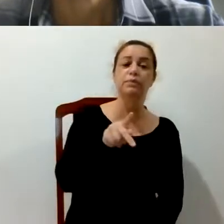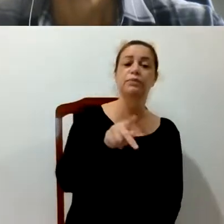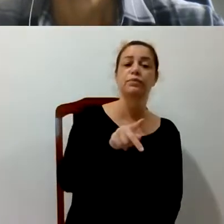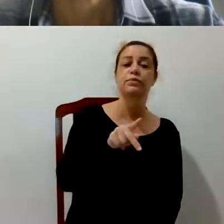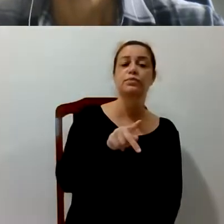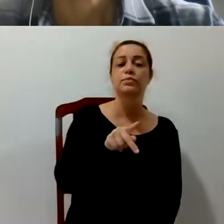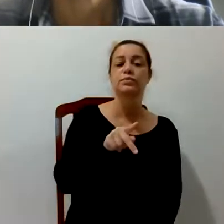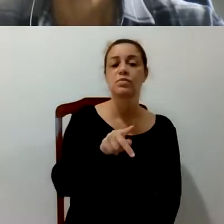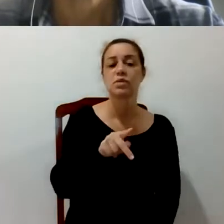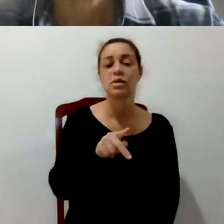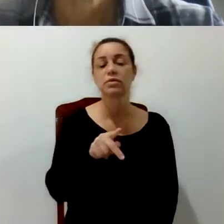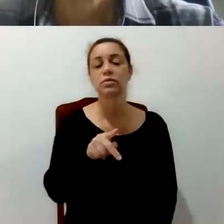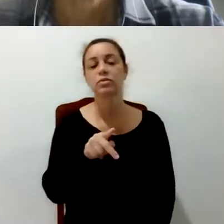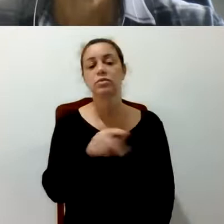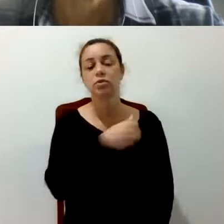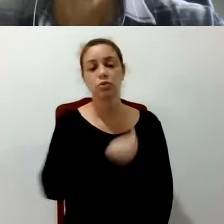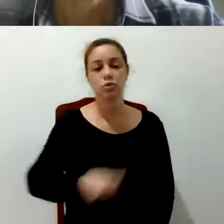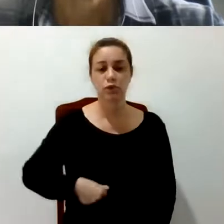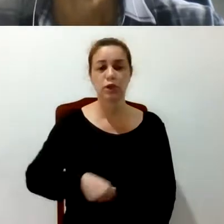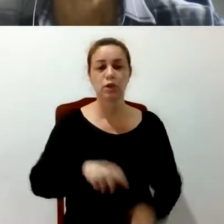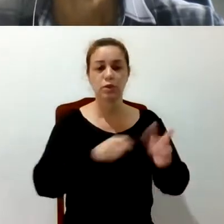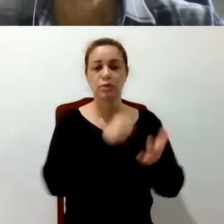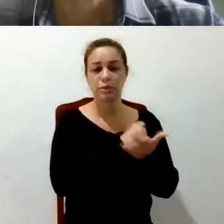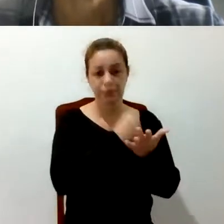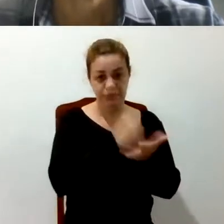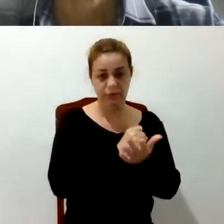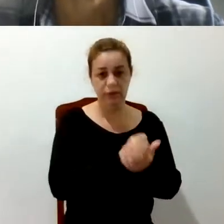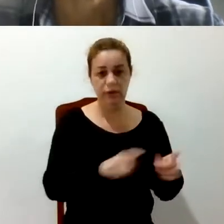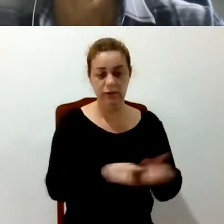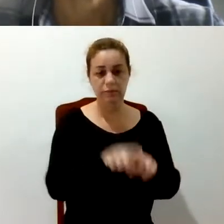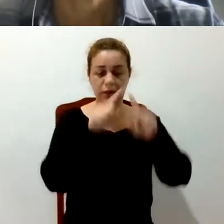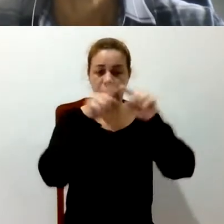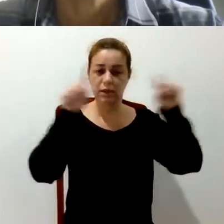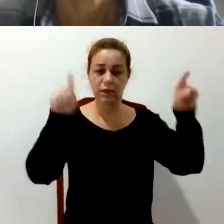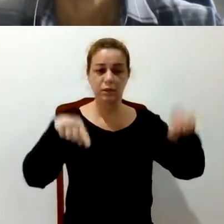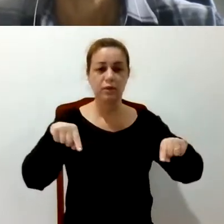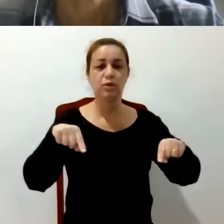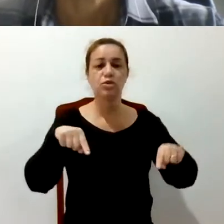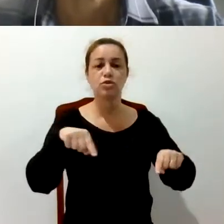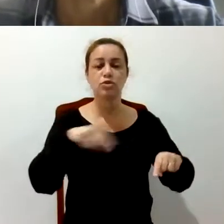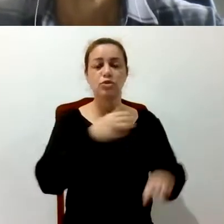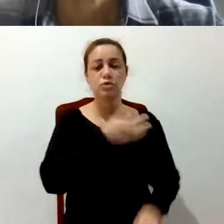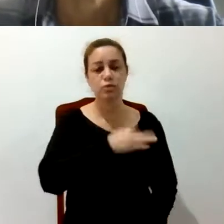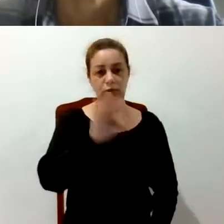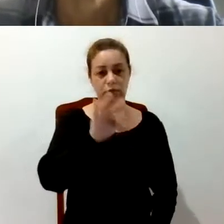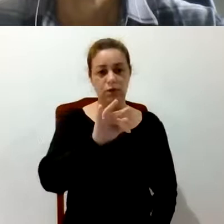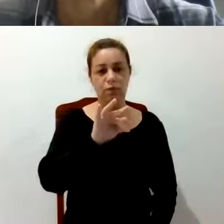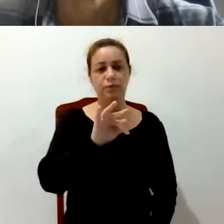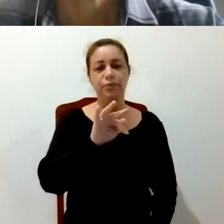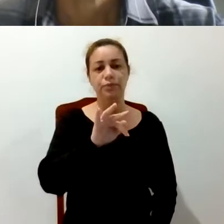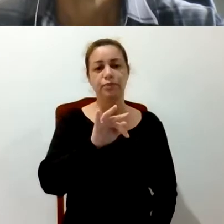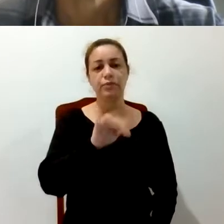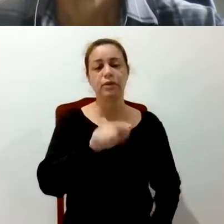temporário, né, no caso da rede estadual, né? E sou servidor efetivo da rede federal, né? Trabalho também no